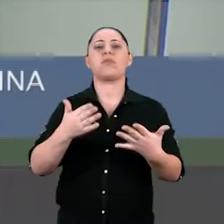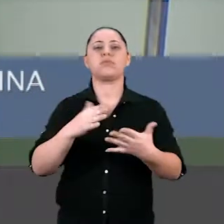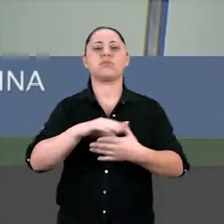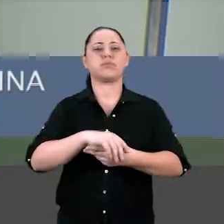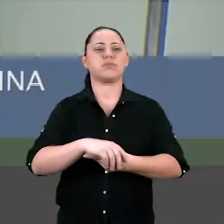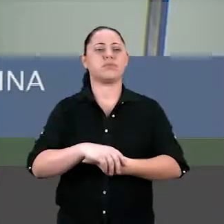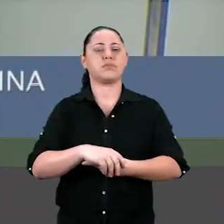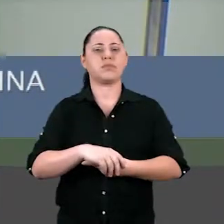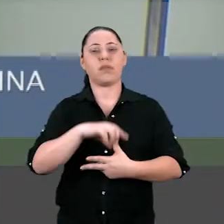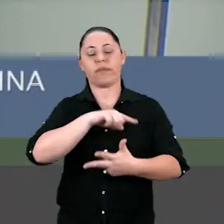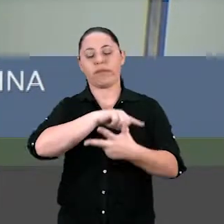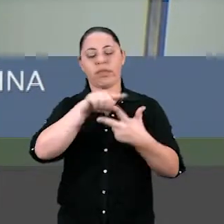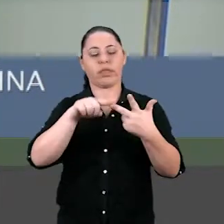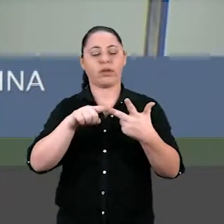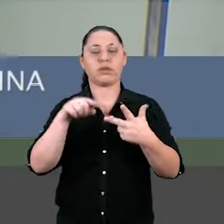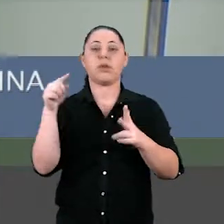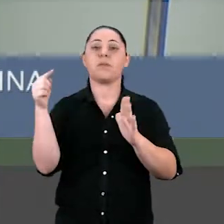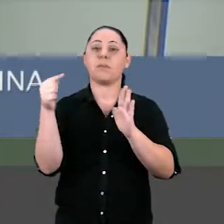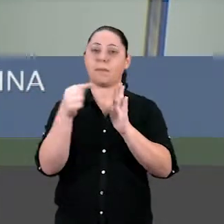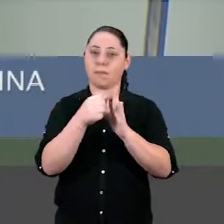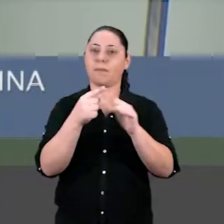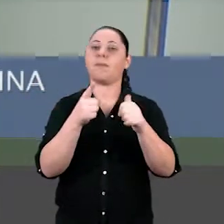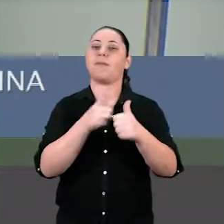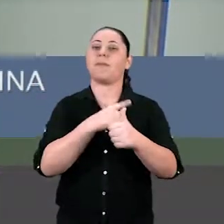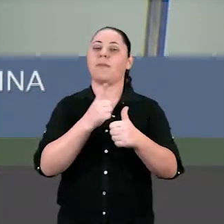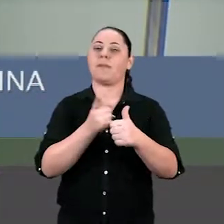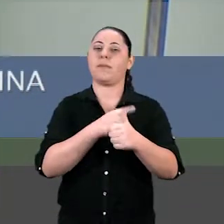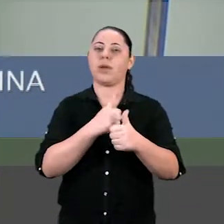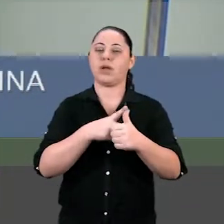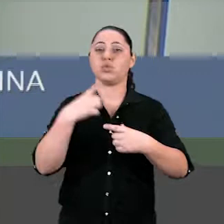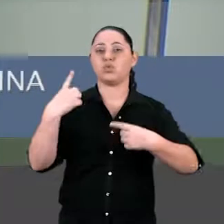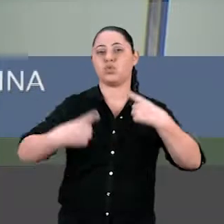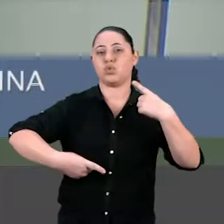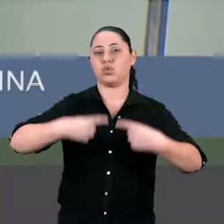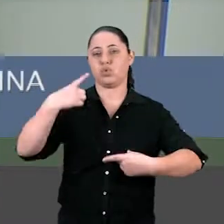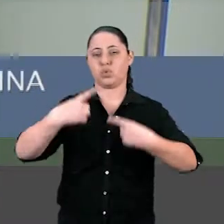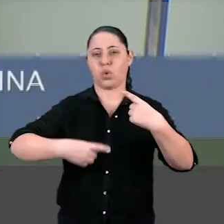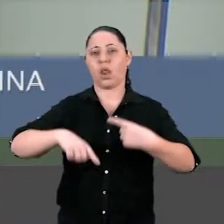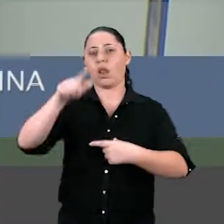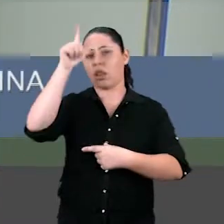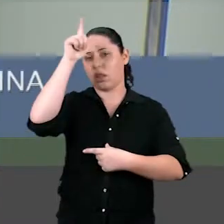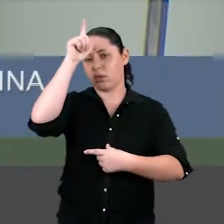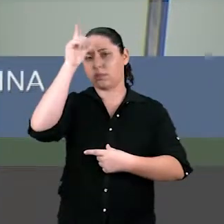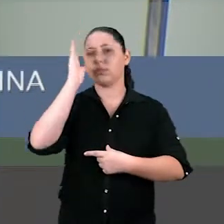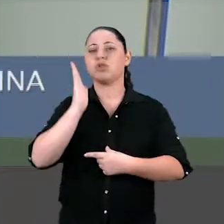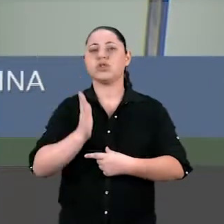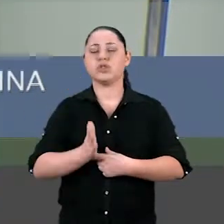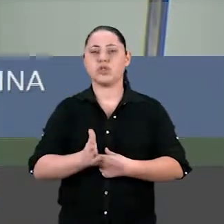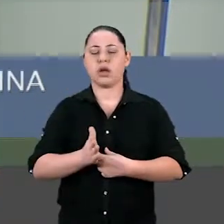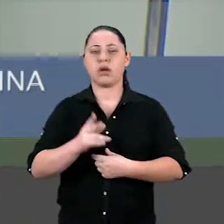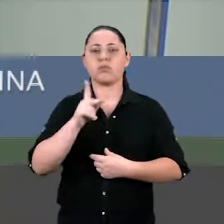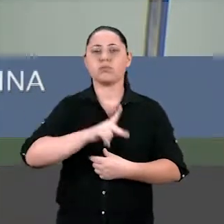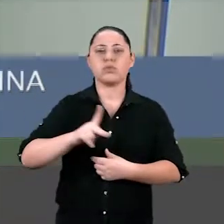pontos. O primeiro deles é uma articulação que se discute, de certa maneira, na Alemanha, ou já se discutiu muito,